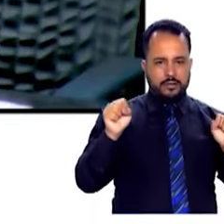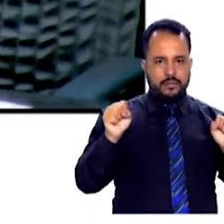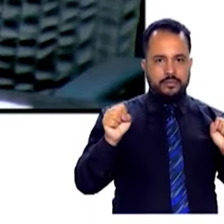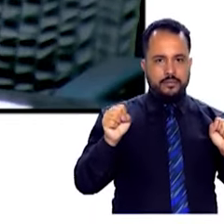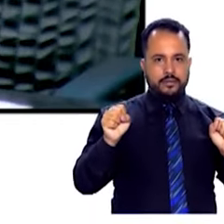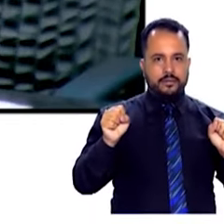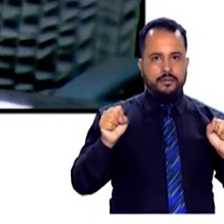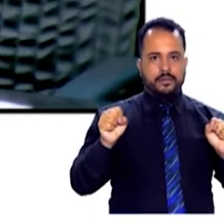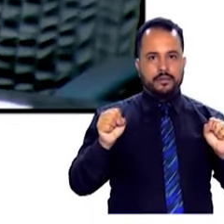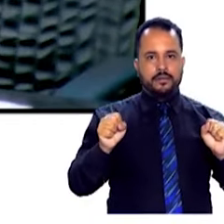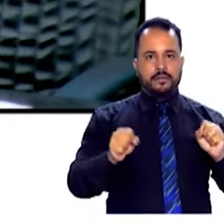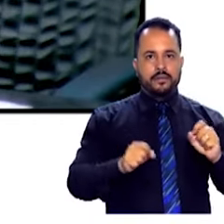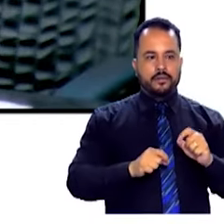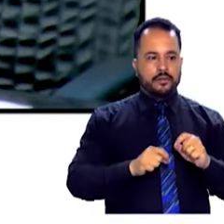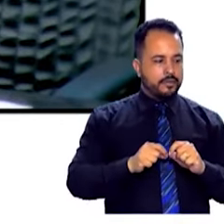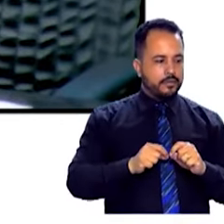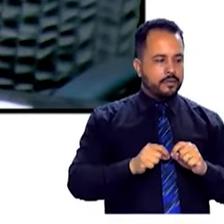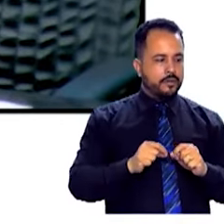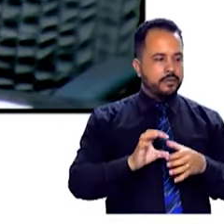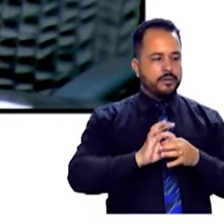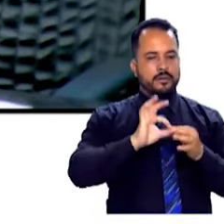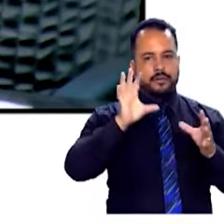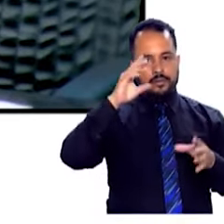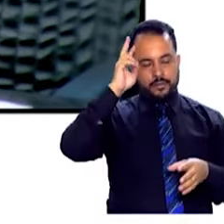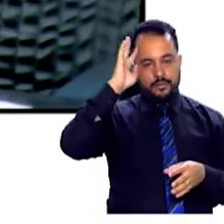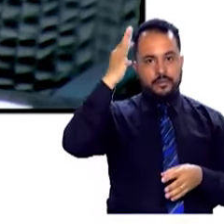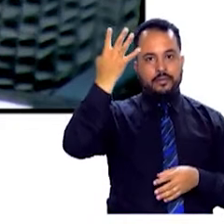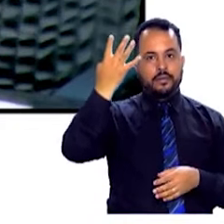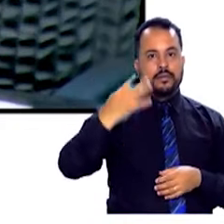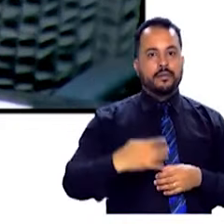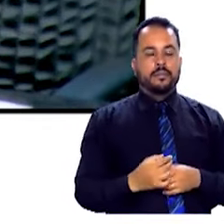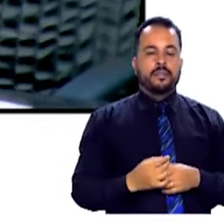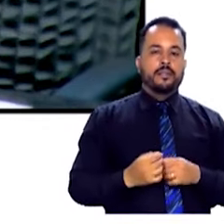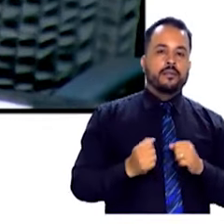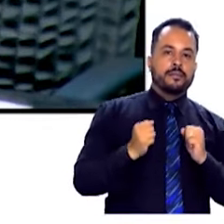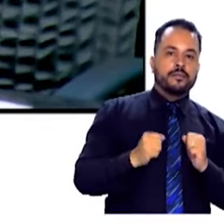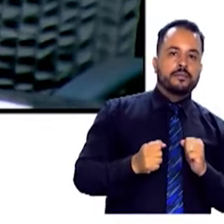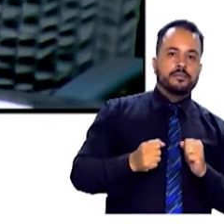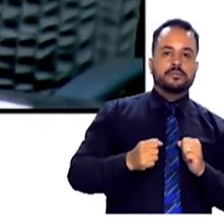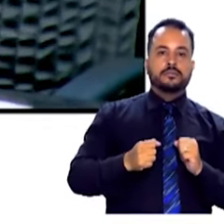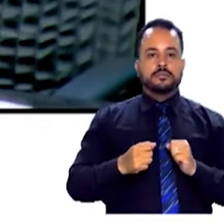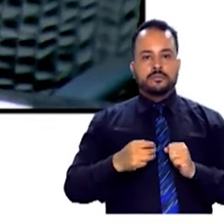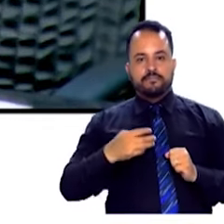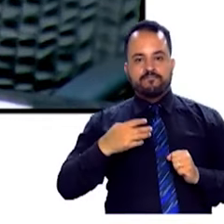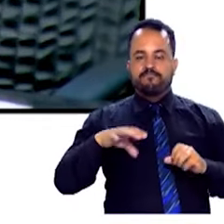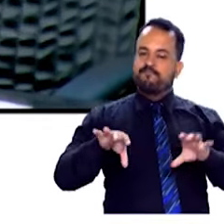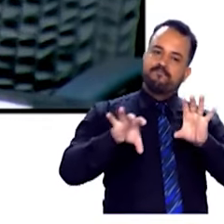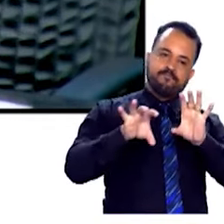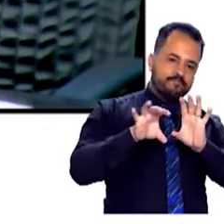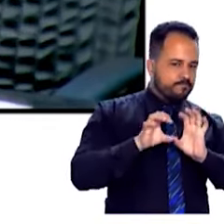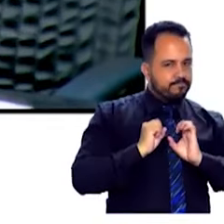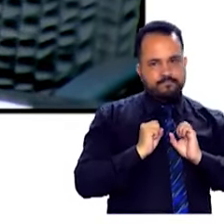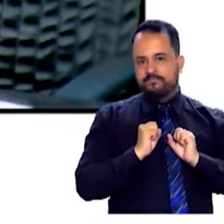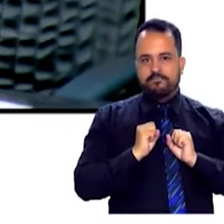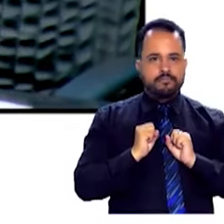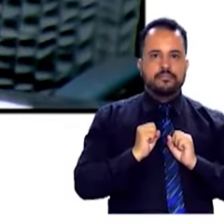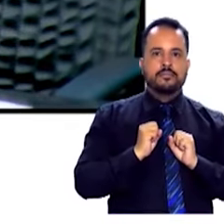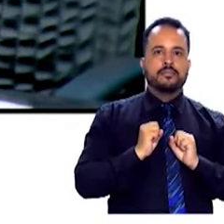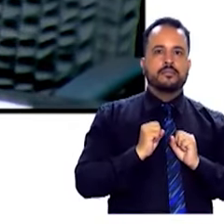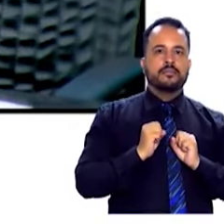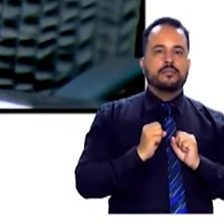com a só invocação dessa norma poderá recusar o recurso extraordinário por falta de lesão Federal